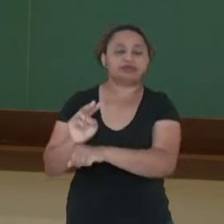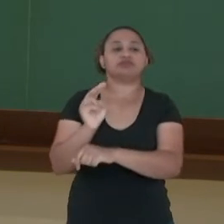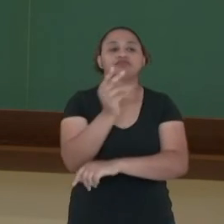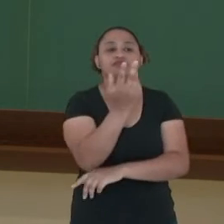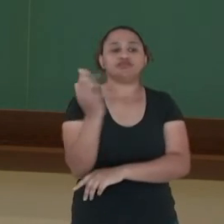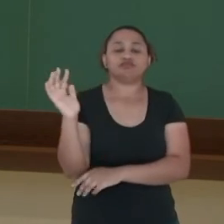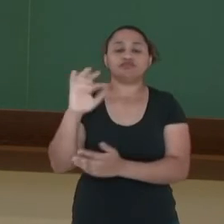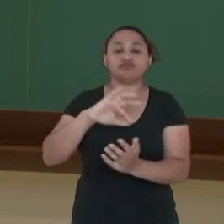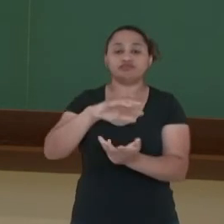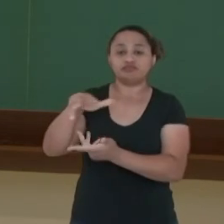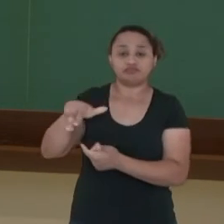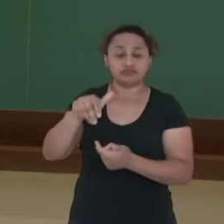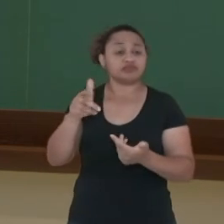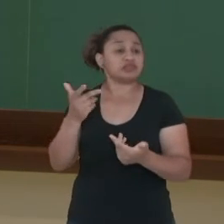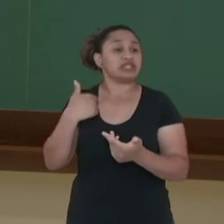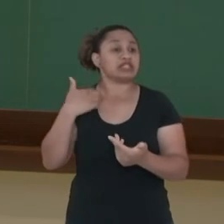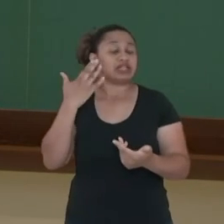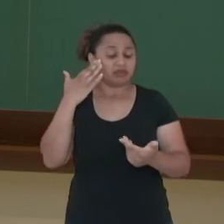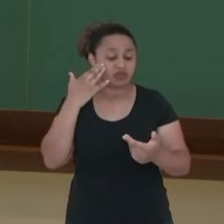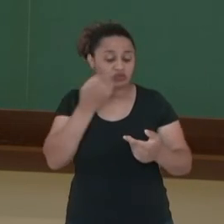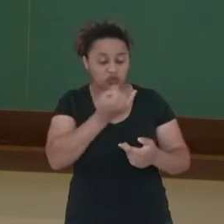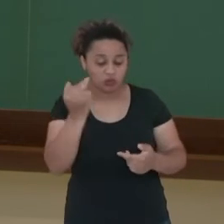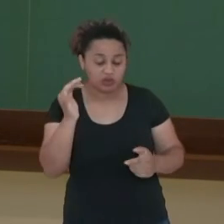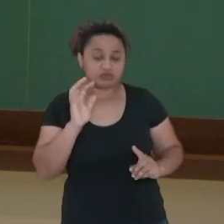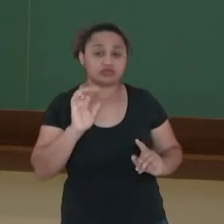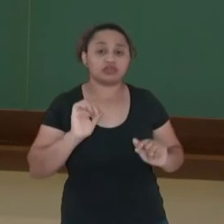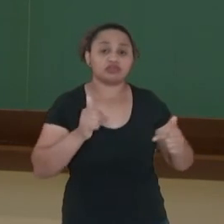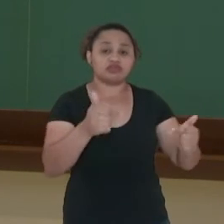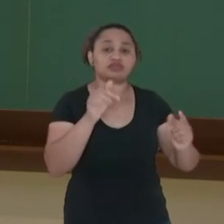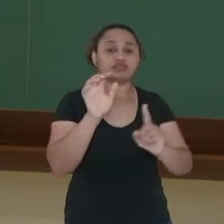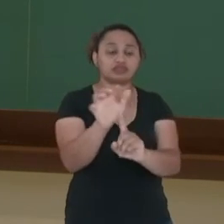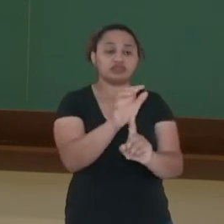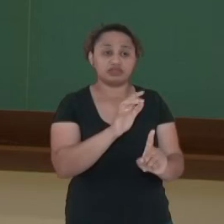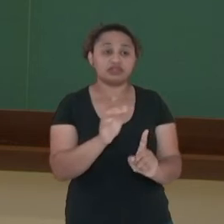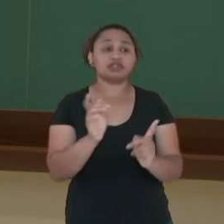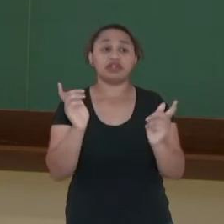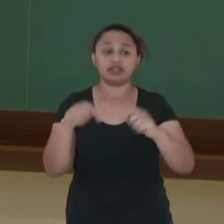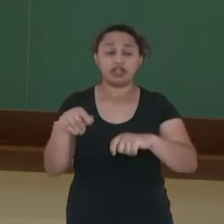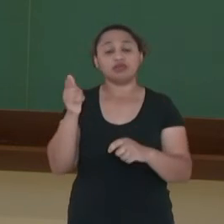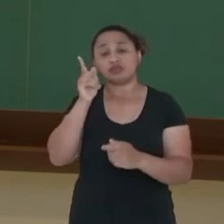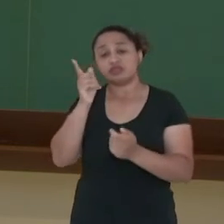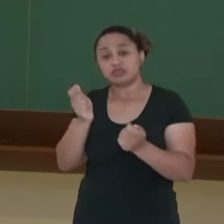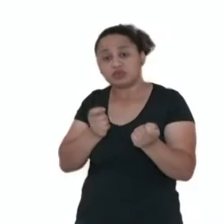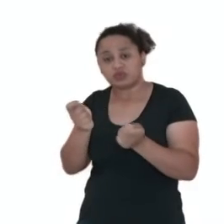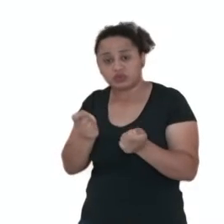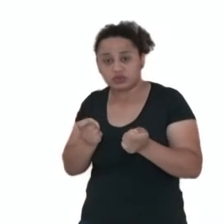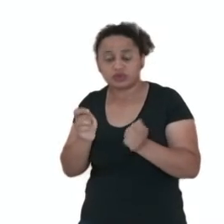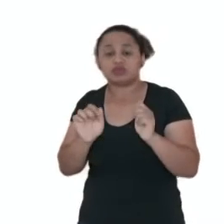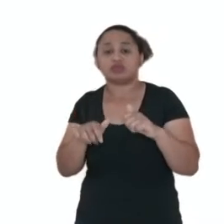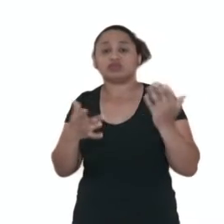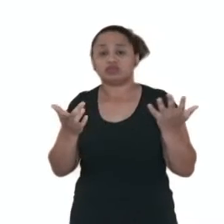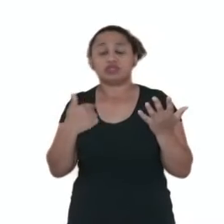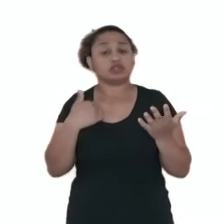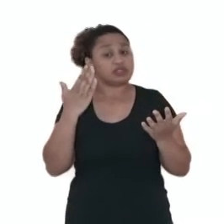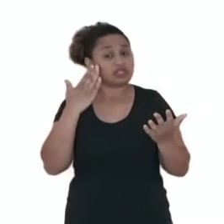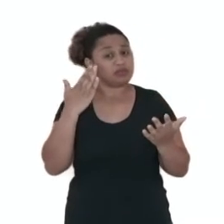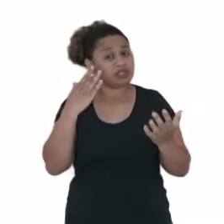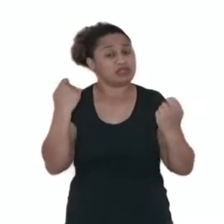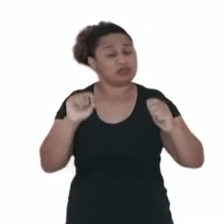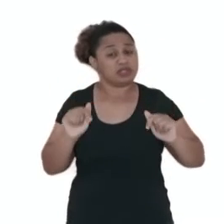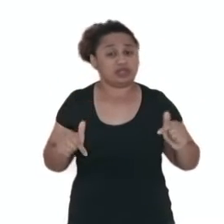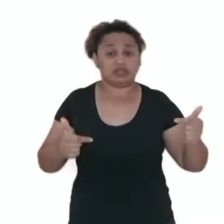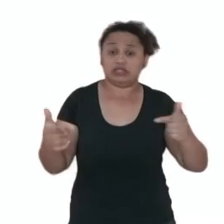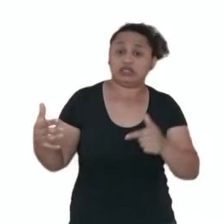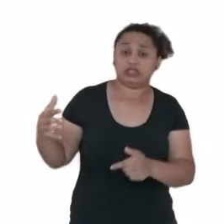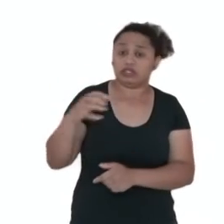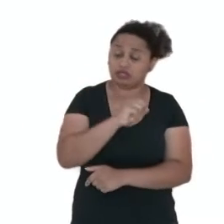um parâmetro de quanto você impacta, você tem como fazer uma medida de controle ali. Considerando a urgência dessas atitudes, é